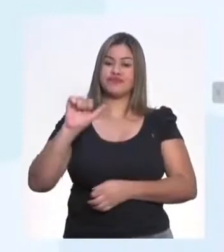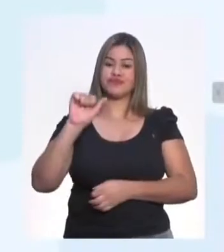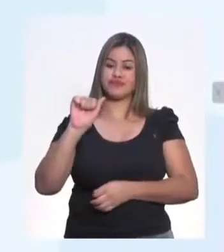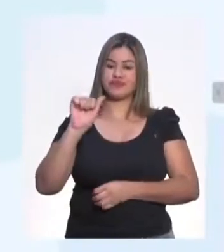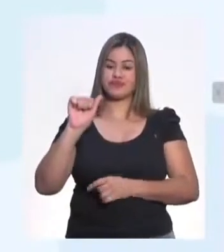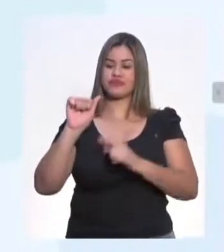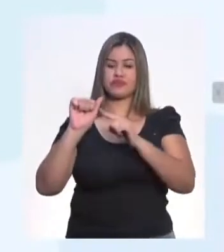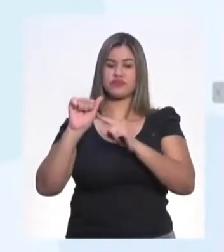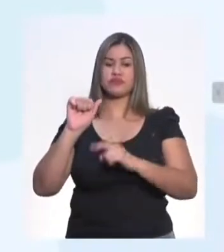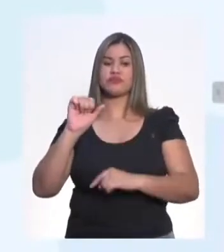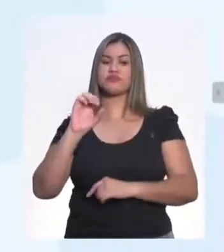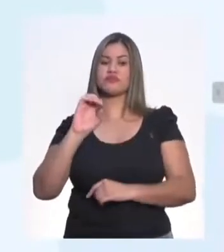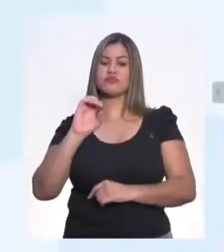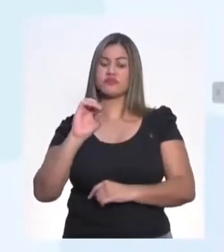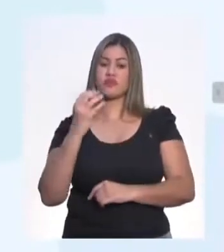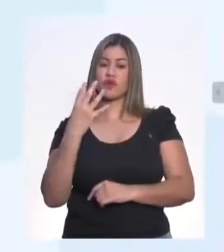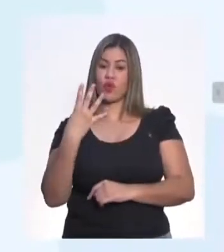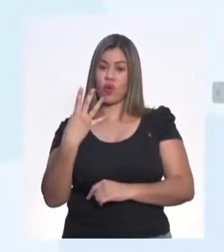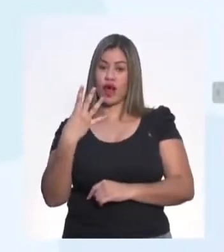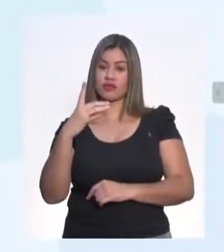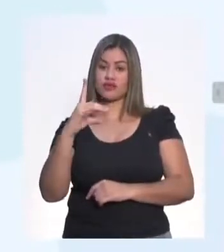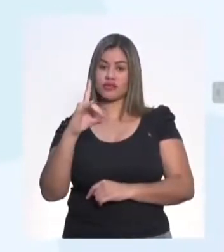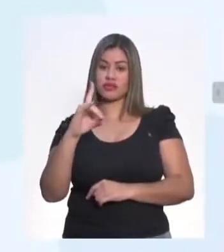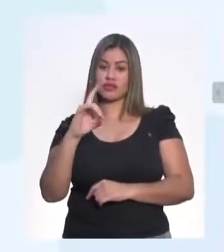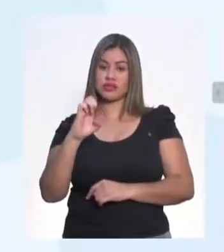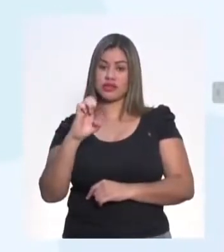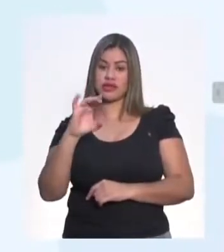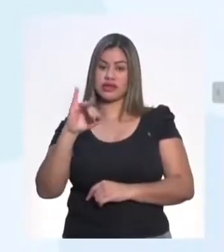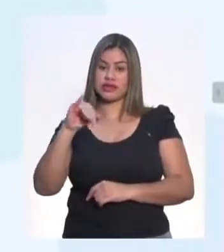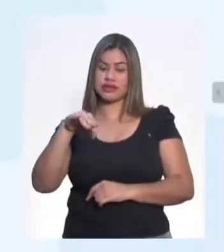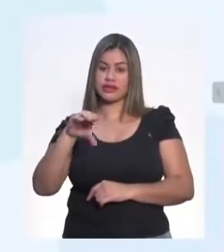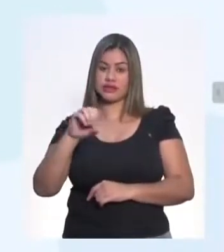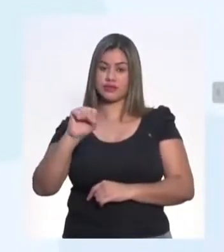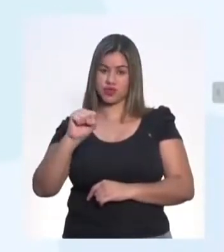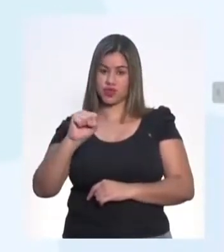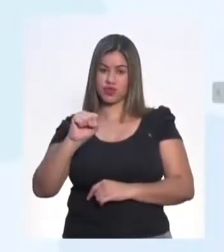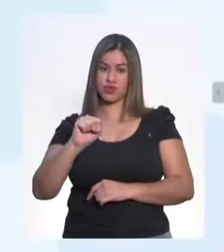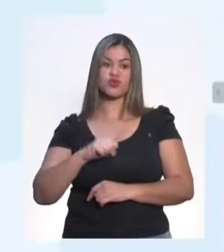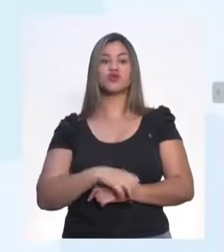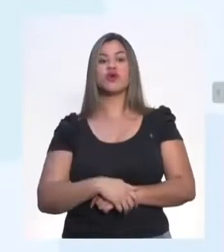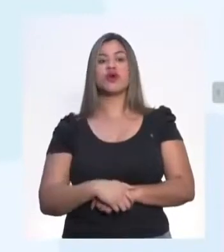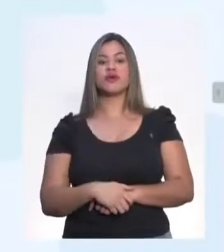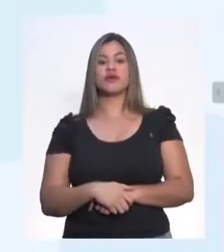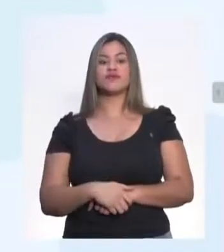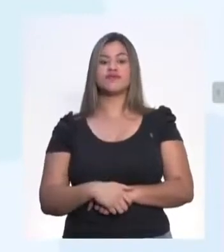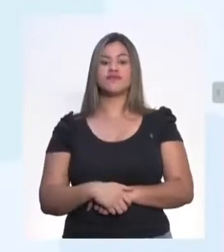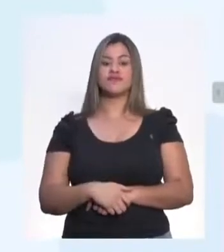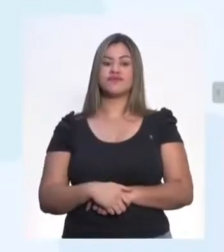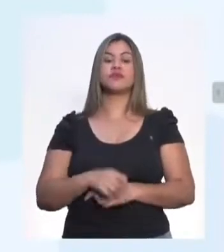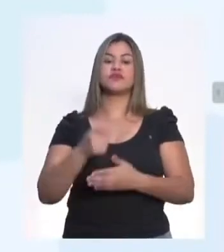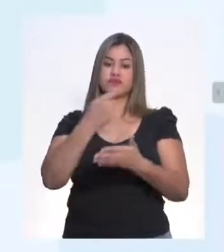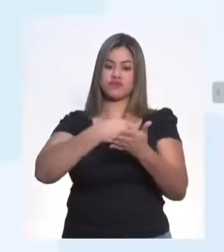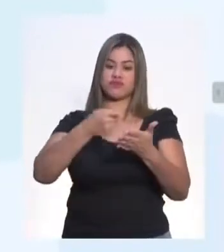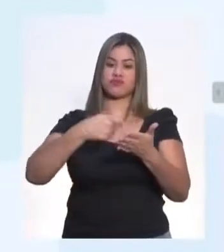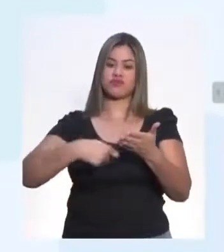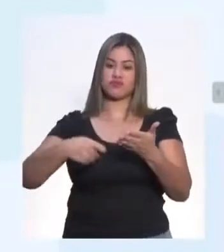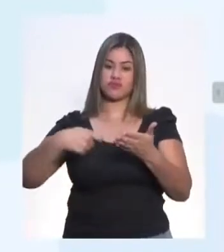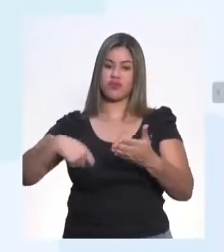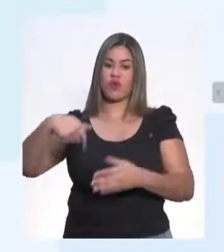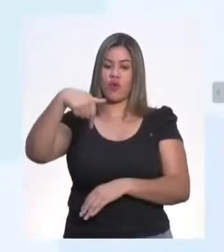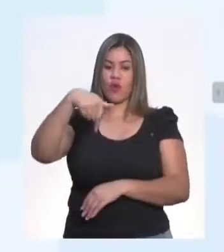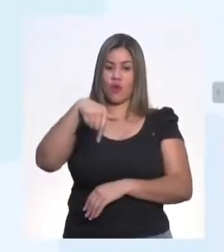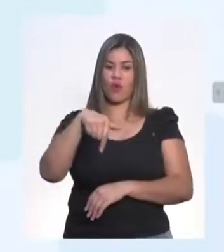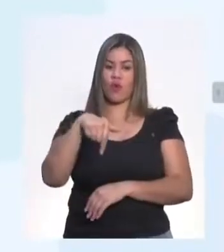temos 4 décimos. Perfeito. Então, eu pego a letra A e escrevo